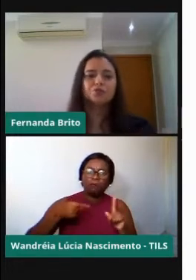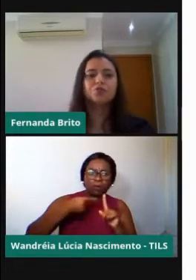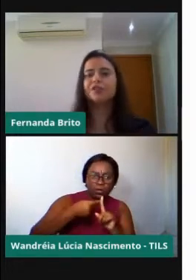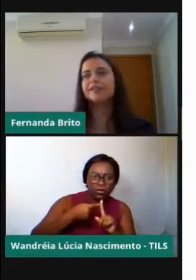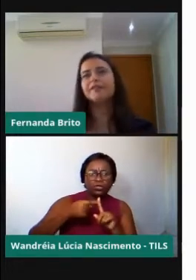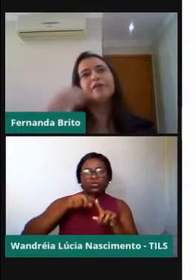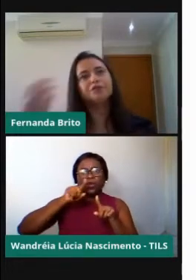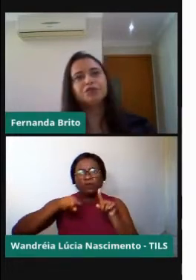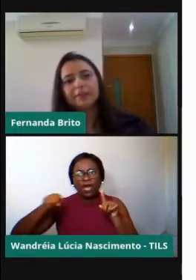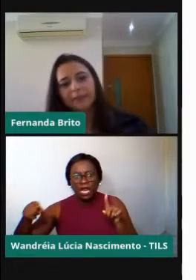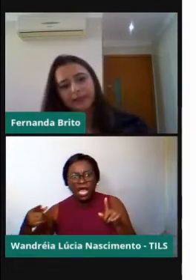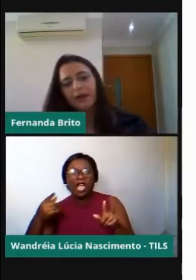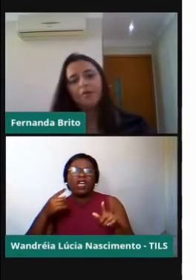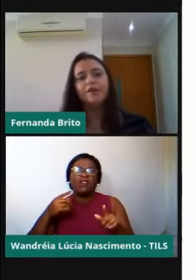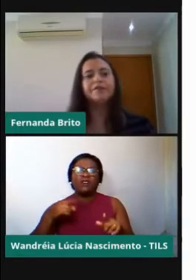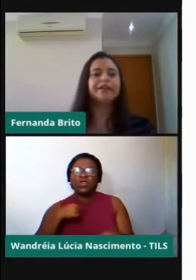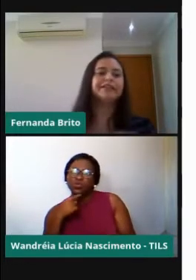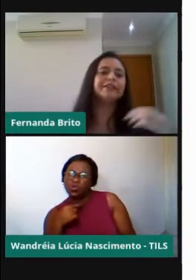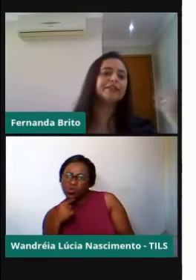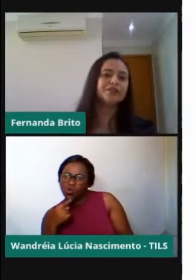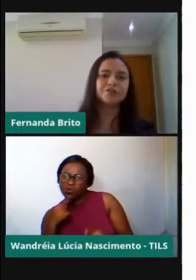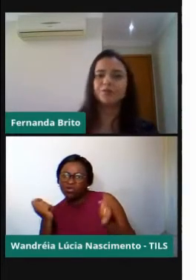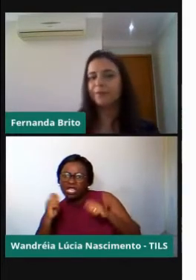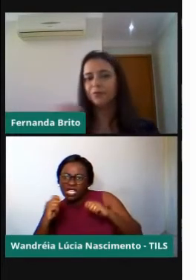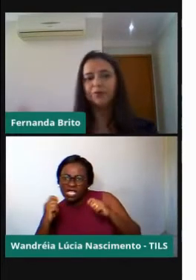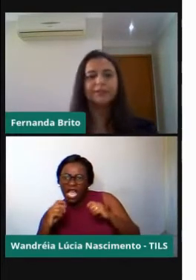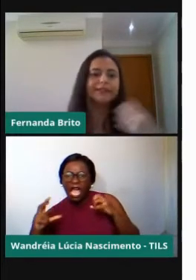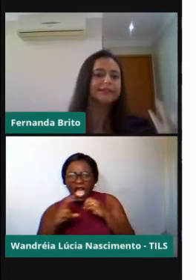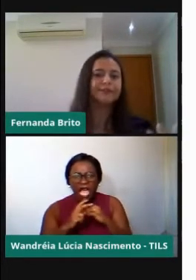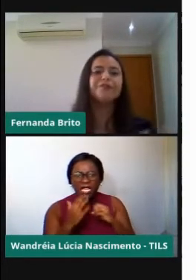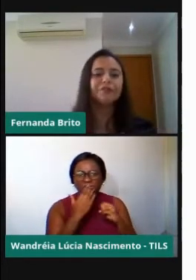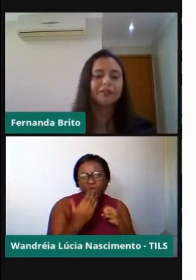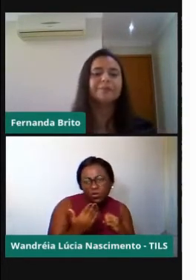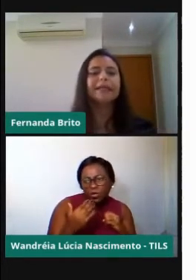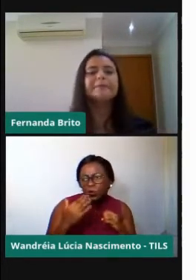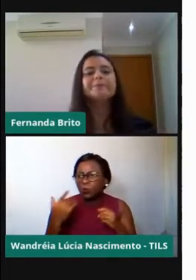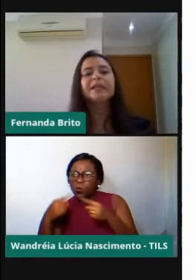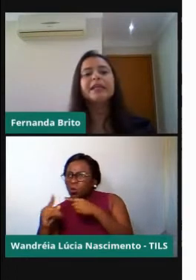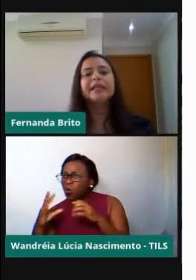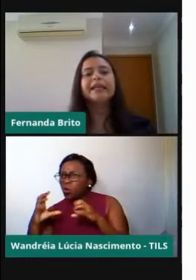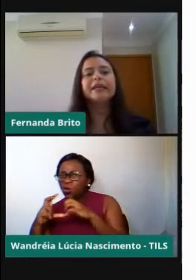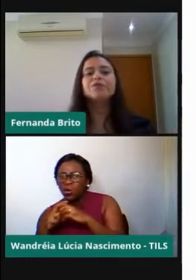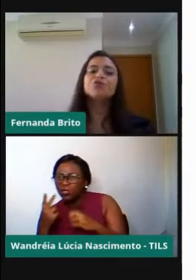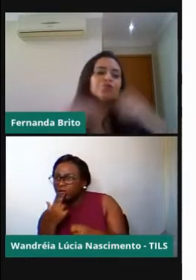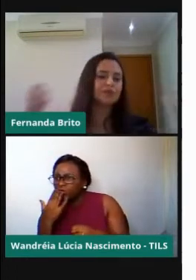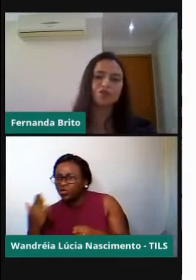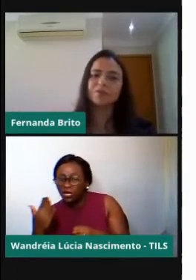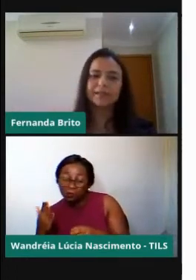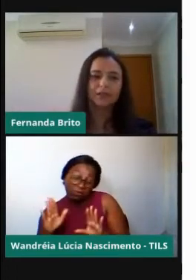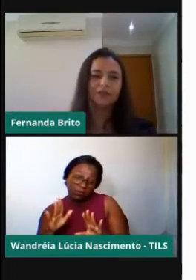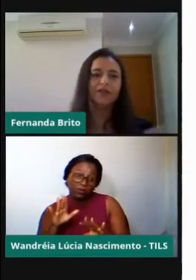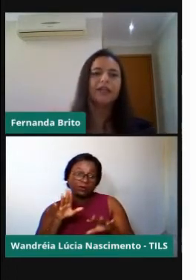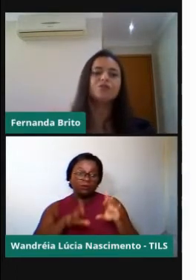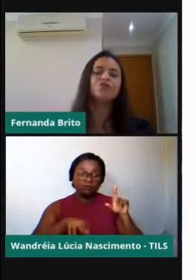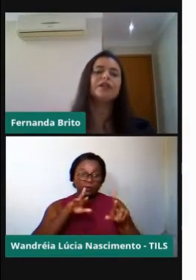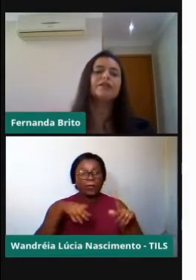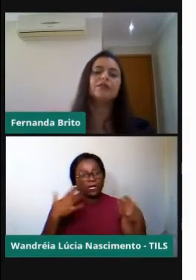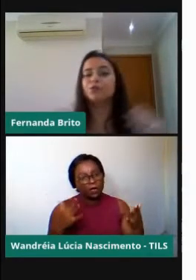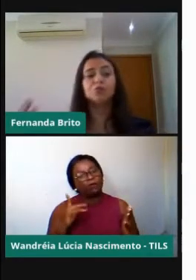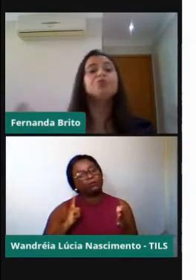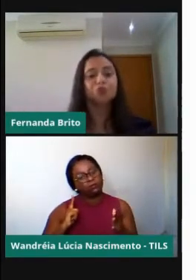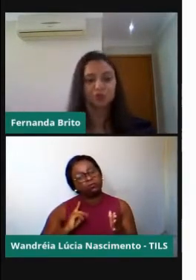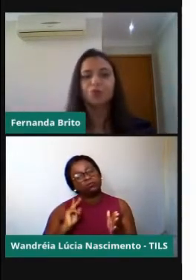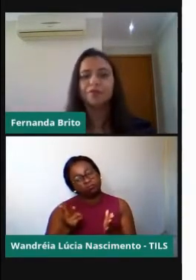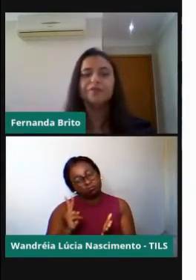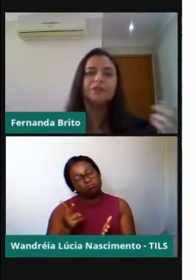dúvidas que surgem, se funciona para tal variante ou para outra, enfim, né? Os estudos estão sendo feitos, né?